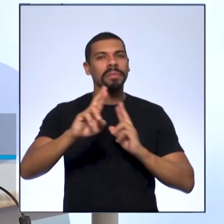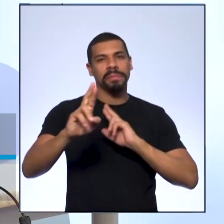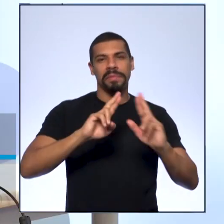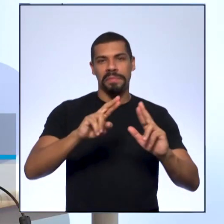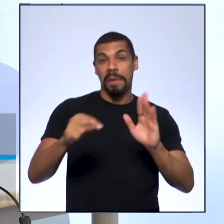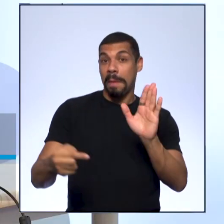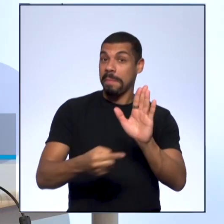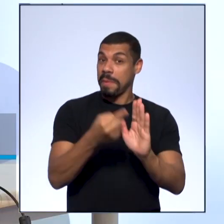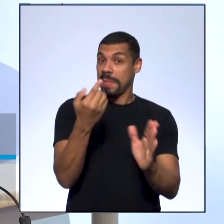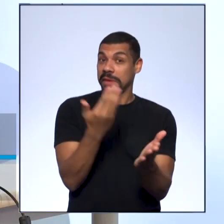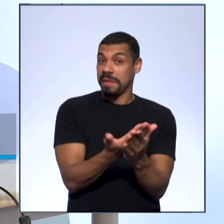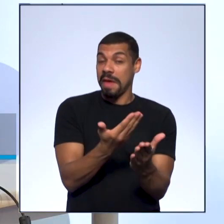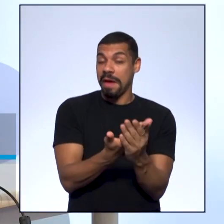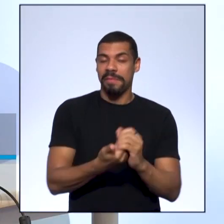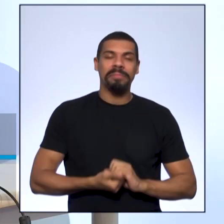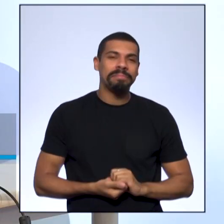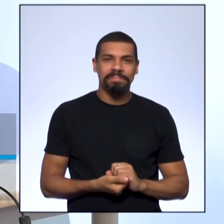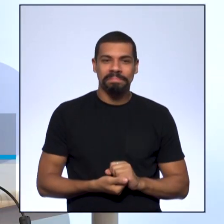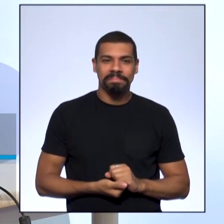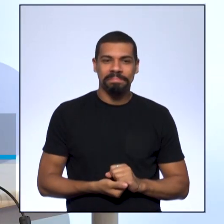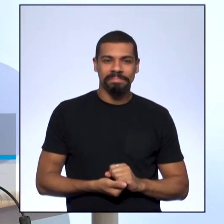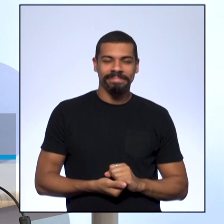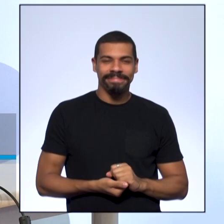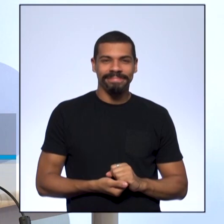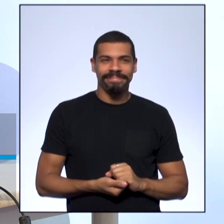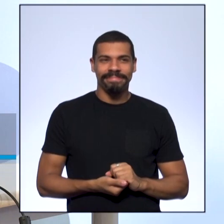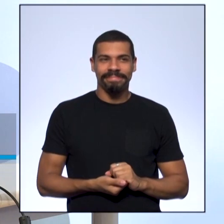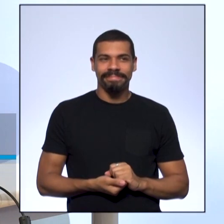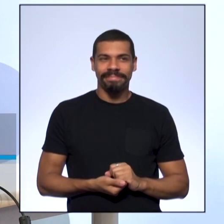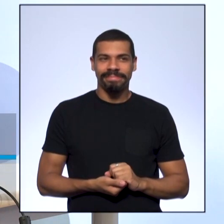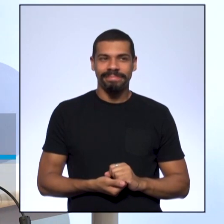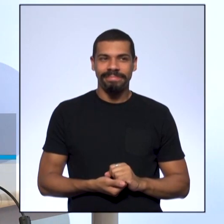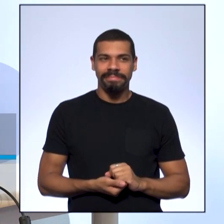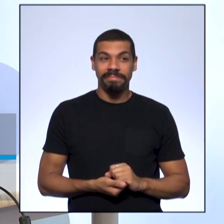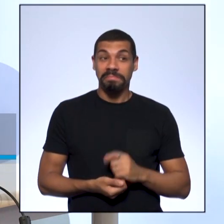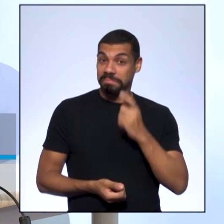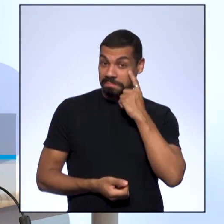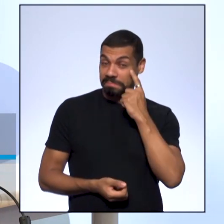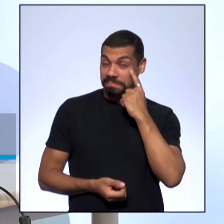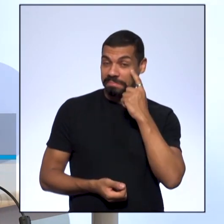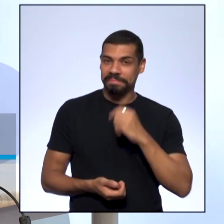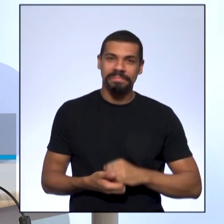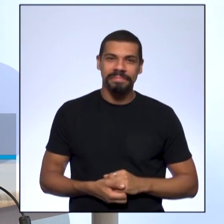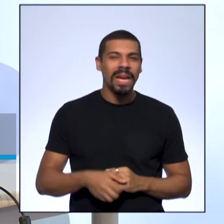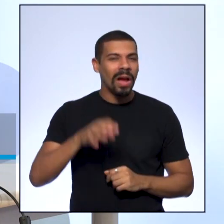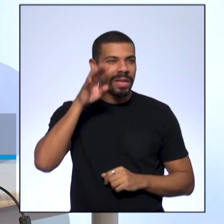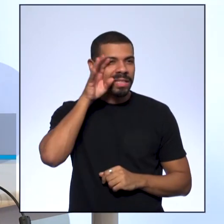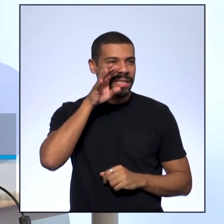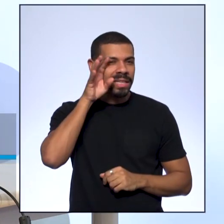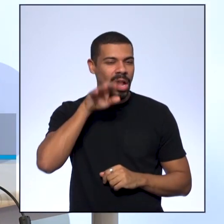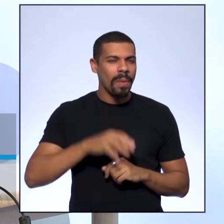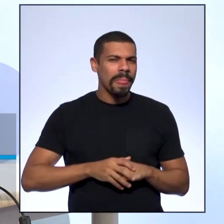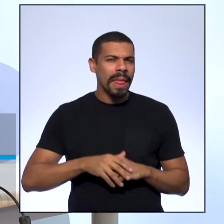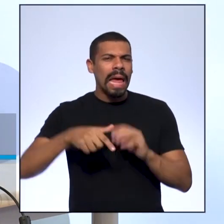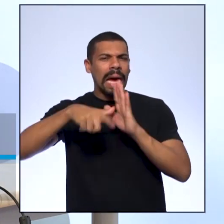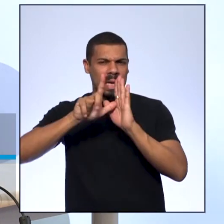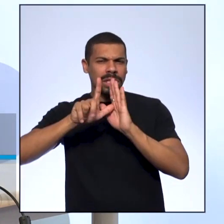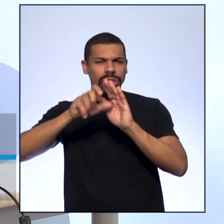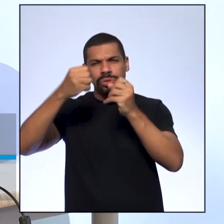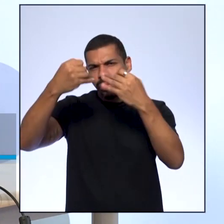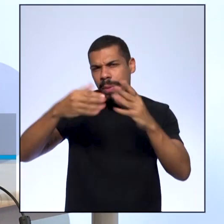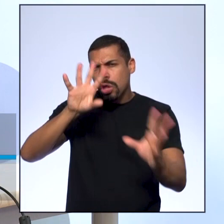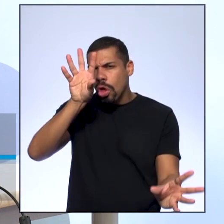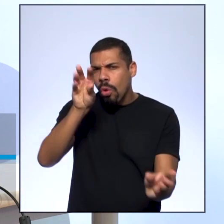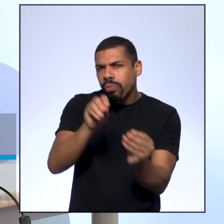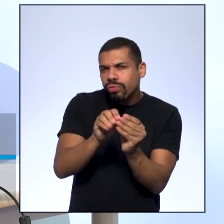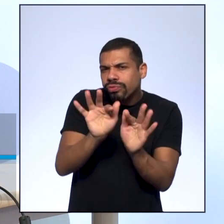Legal, bacana. Então, olha só, gente. Antes da gente ir para a interação, só para fechar aqui com vocês, tá? A questão